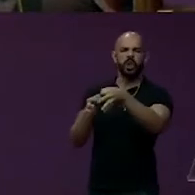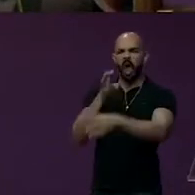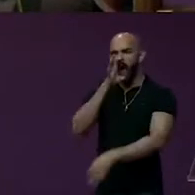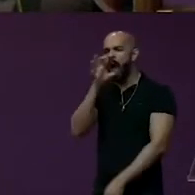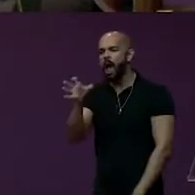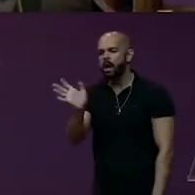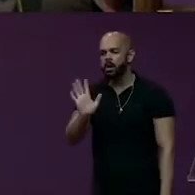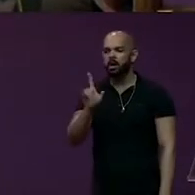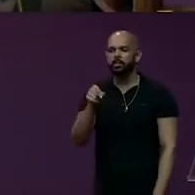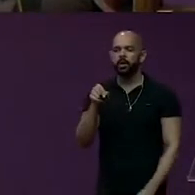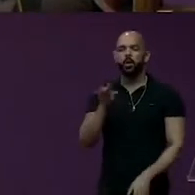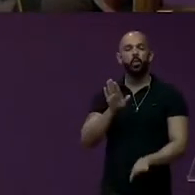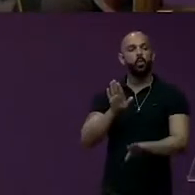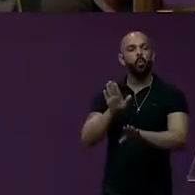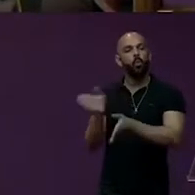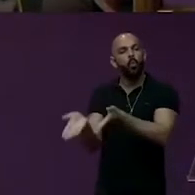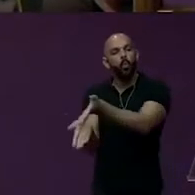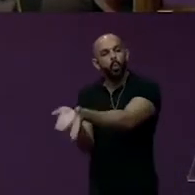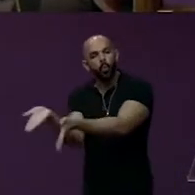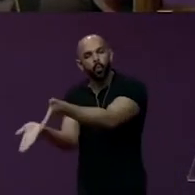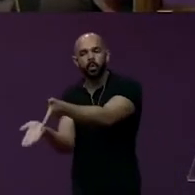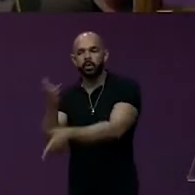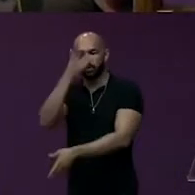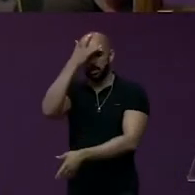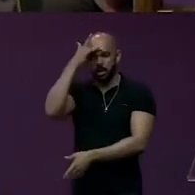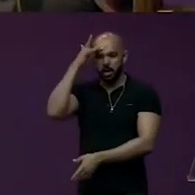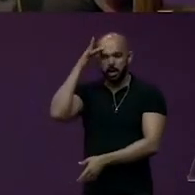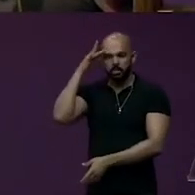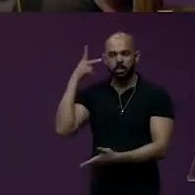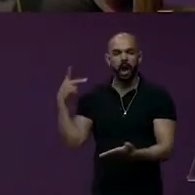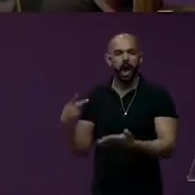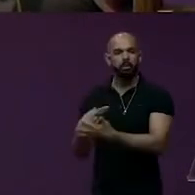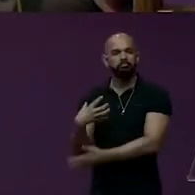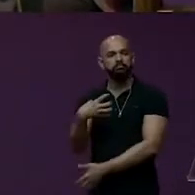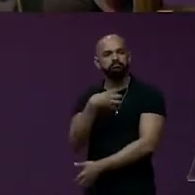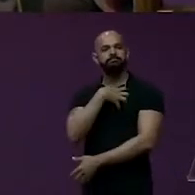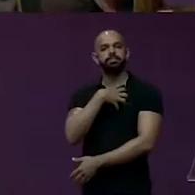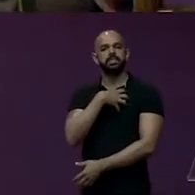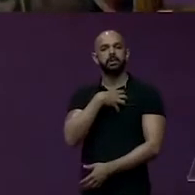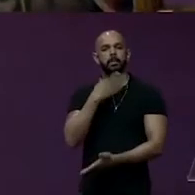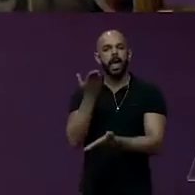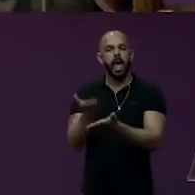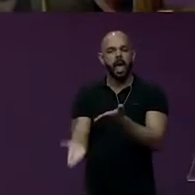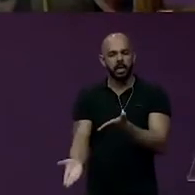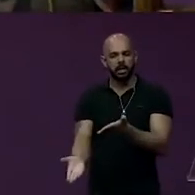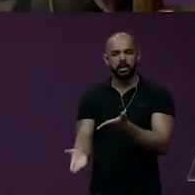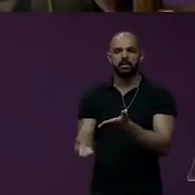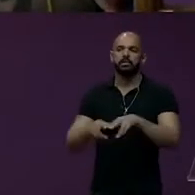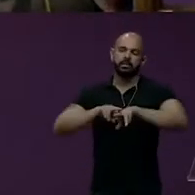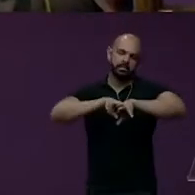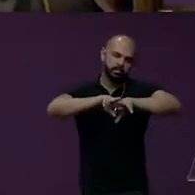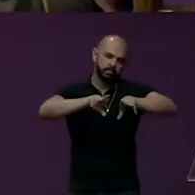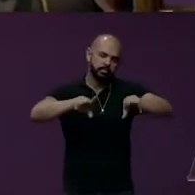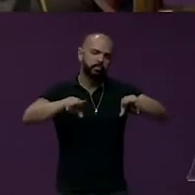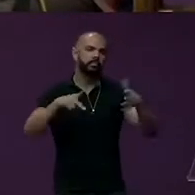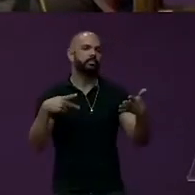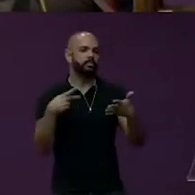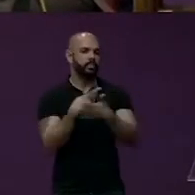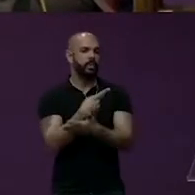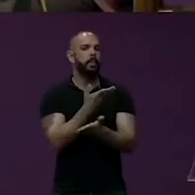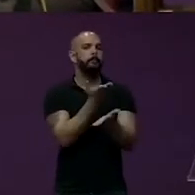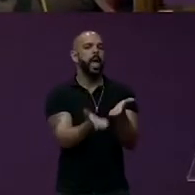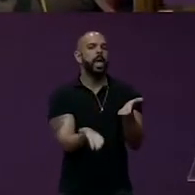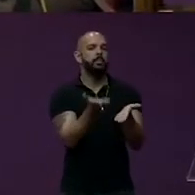precipitados, mas devemos cuidar, inclusive, de quem viveu esse impacto, viveu essas perdas. Por uma série de questões, nós tivemos